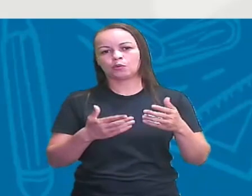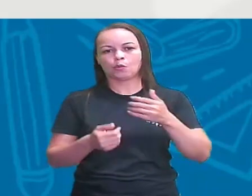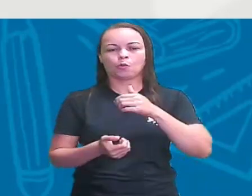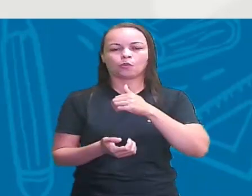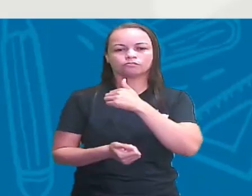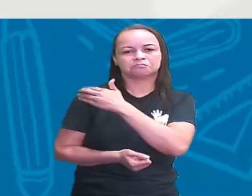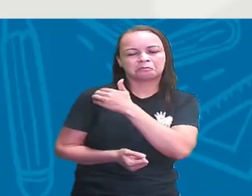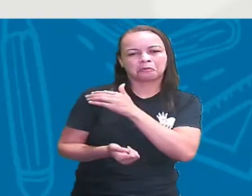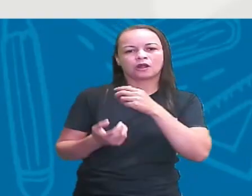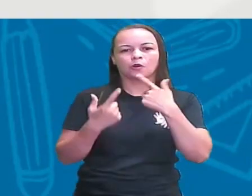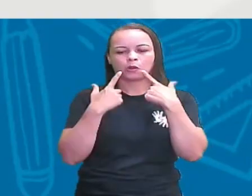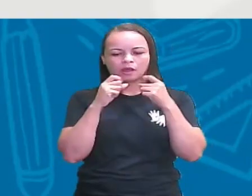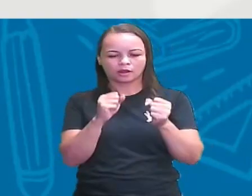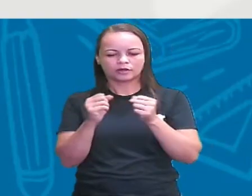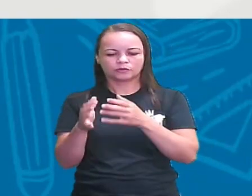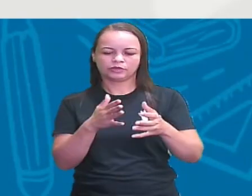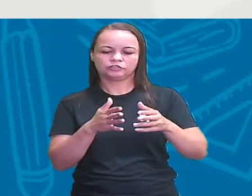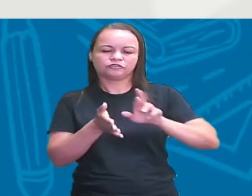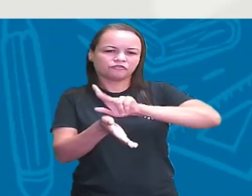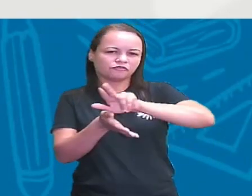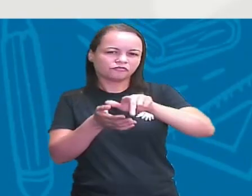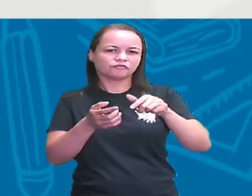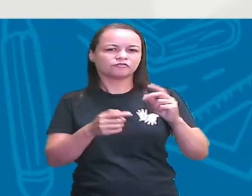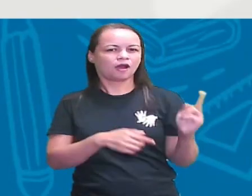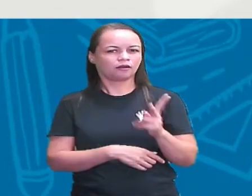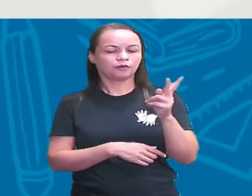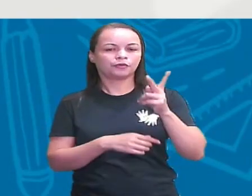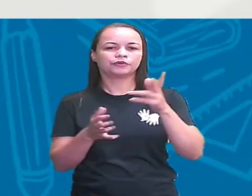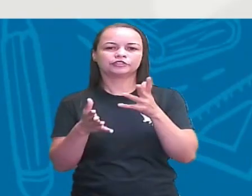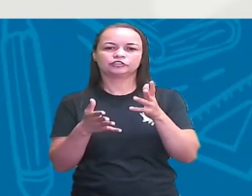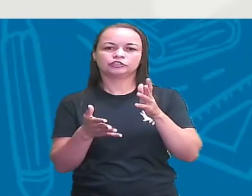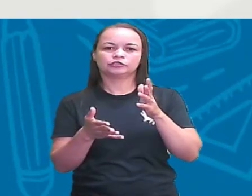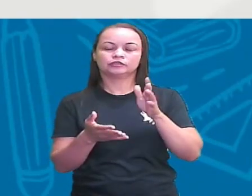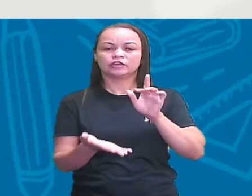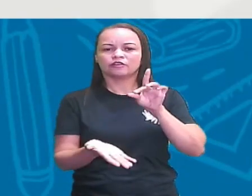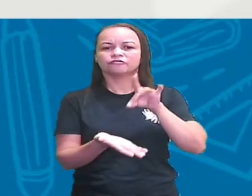em um sistema de valores que afirma que